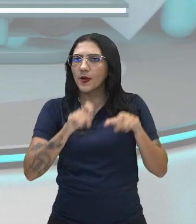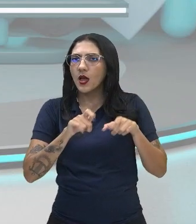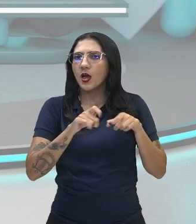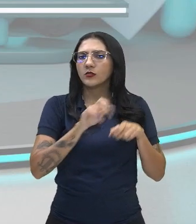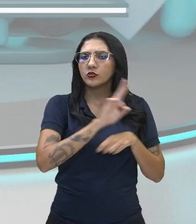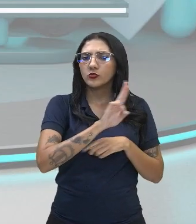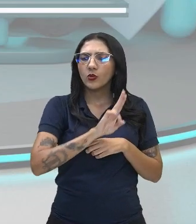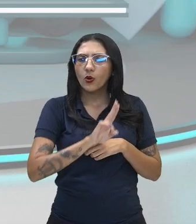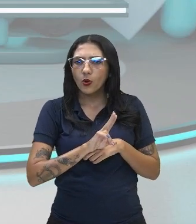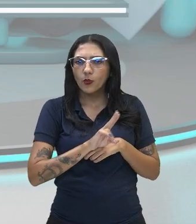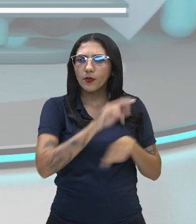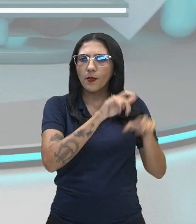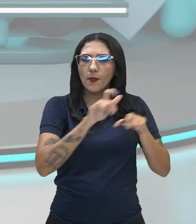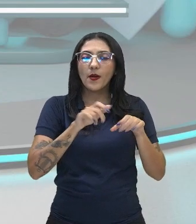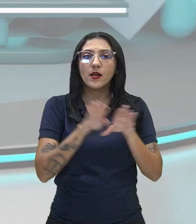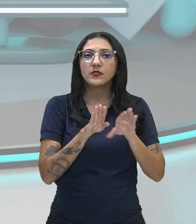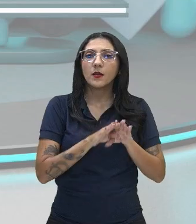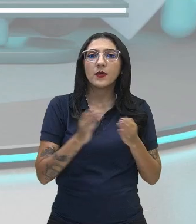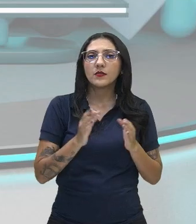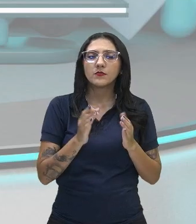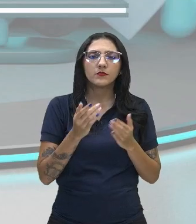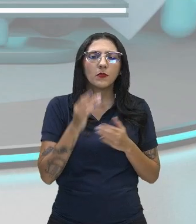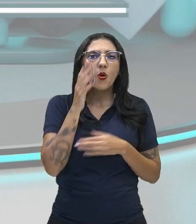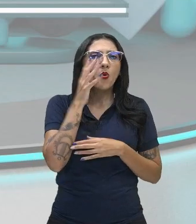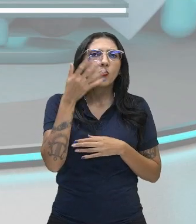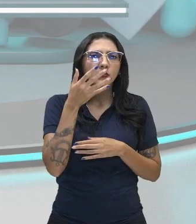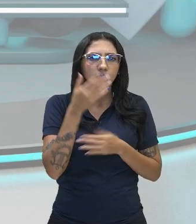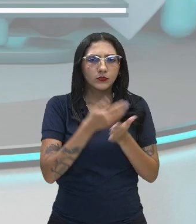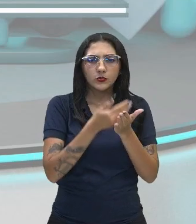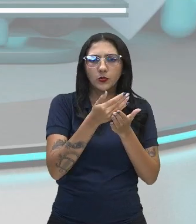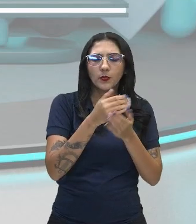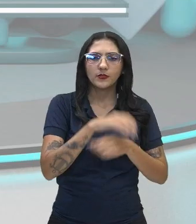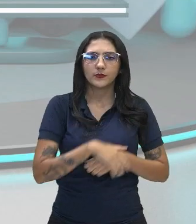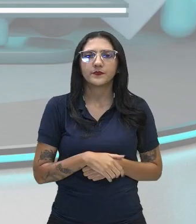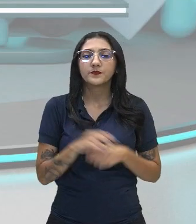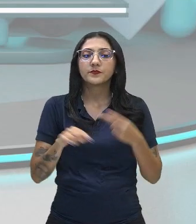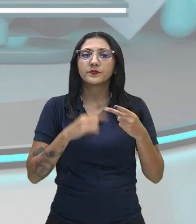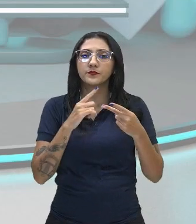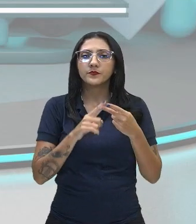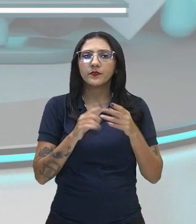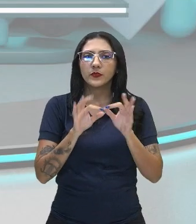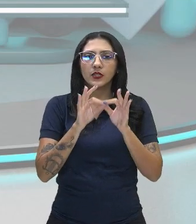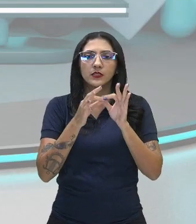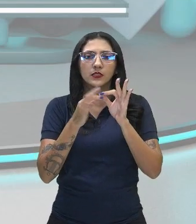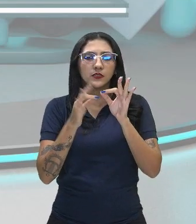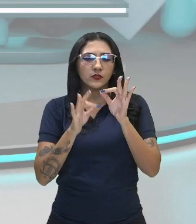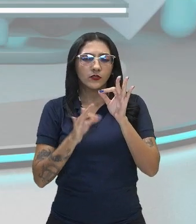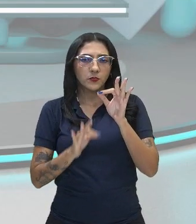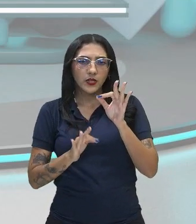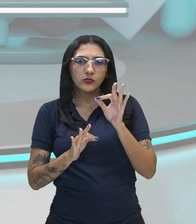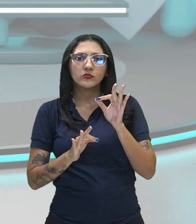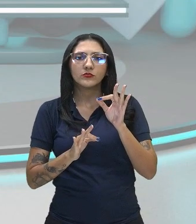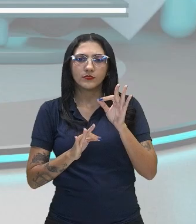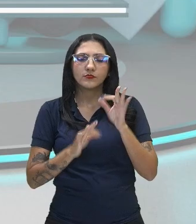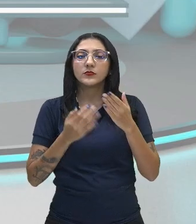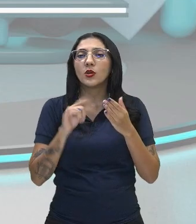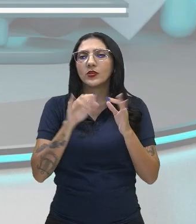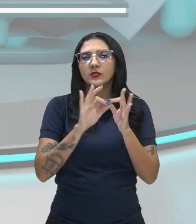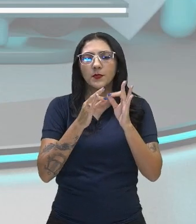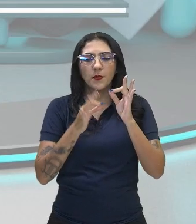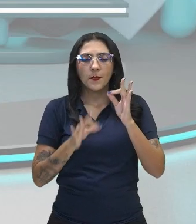a situação inicial. Seguindo, nós temos o desenvolvimento. No desenvolvimento,